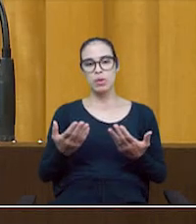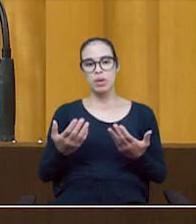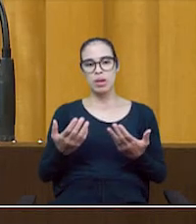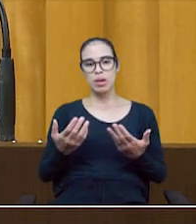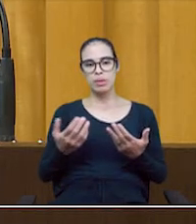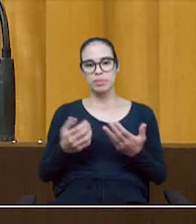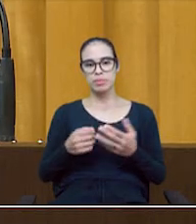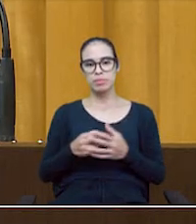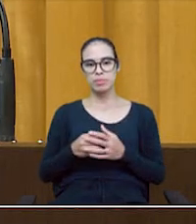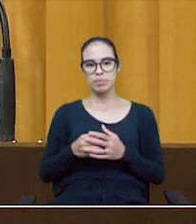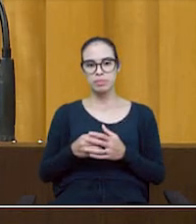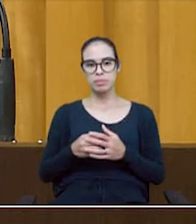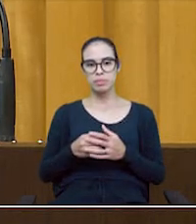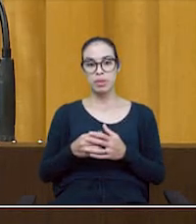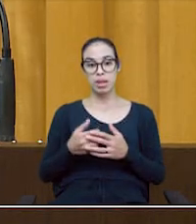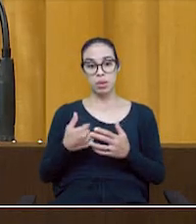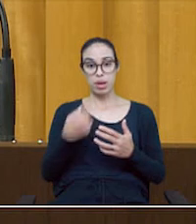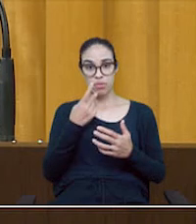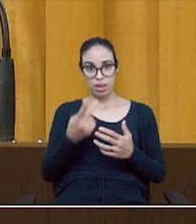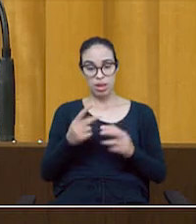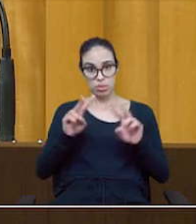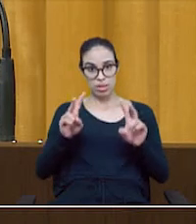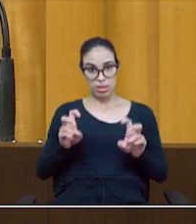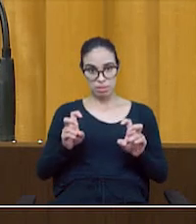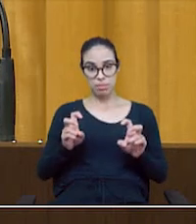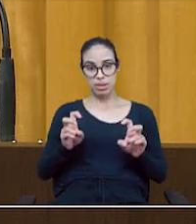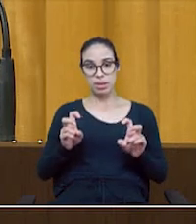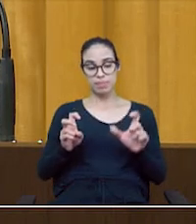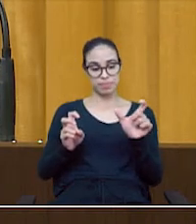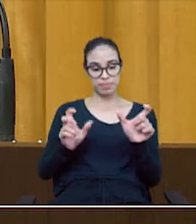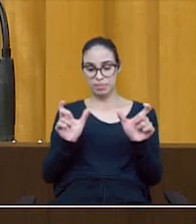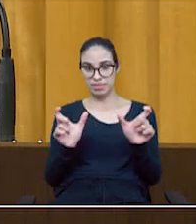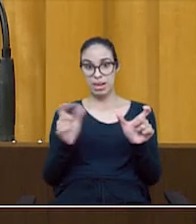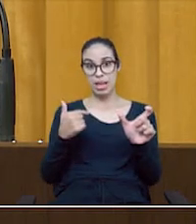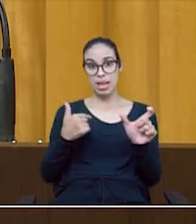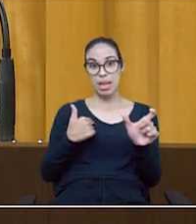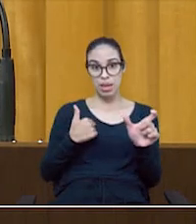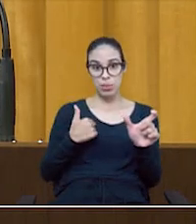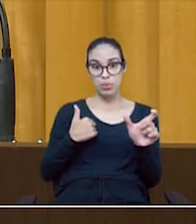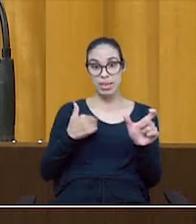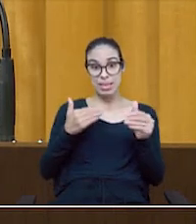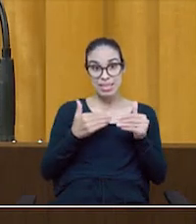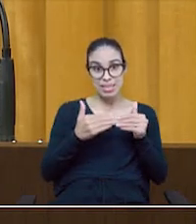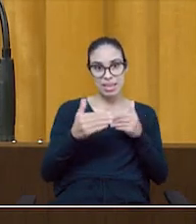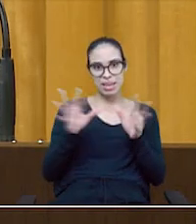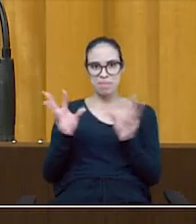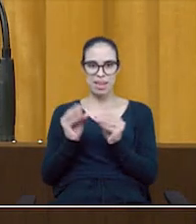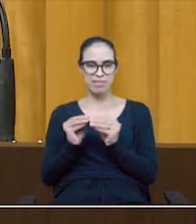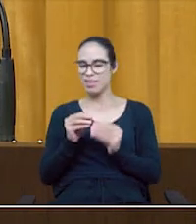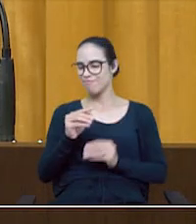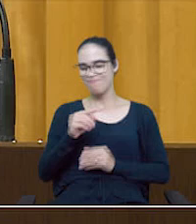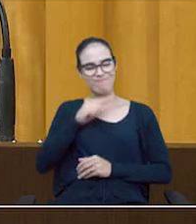Salise. A expressão "serei breve" é sempre fatal. Já